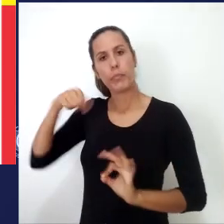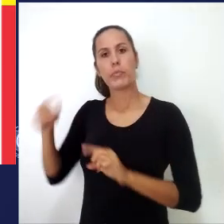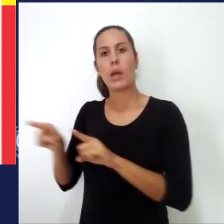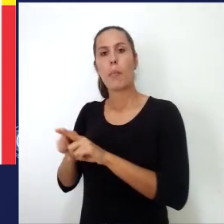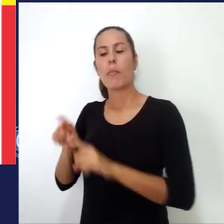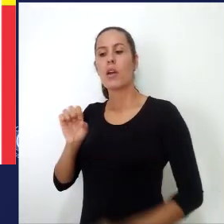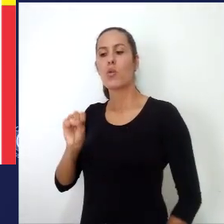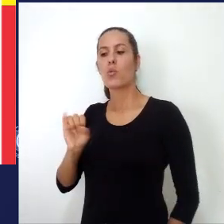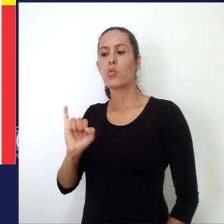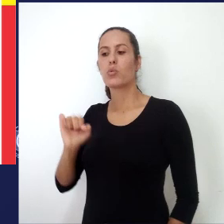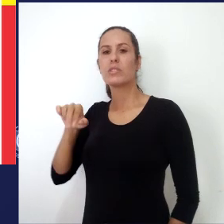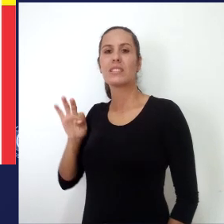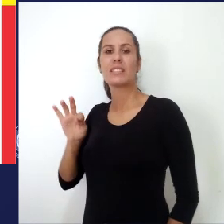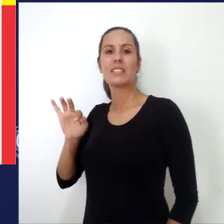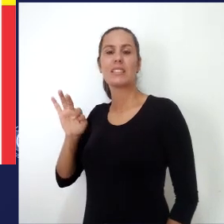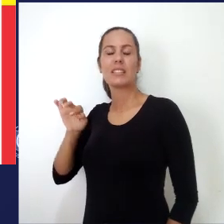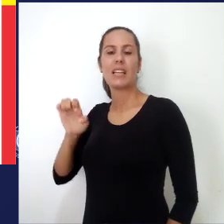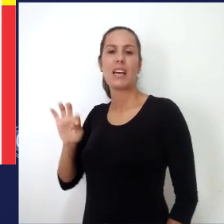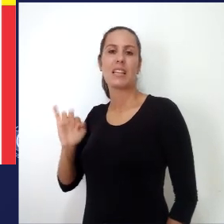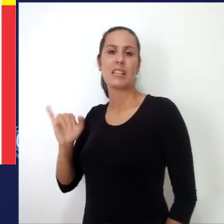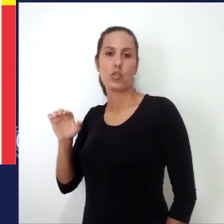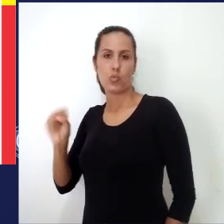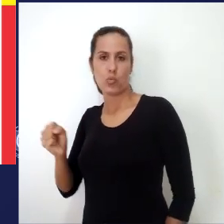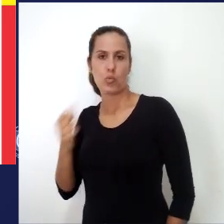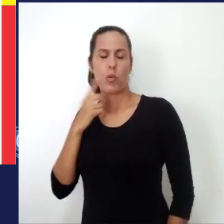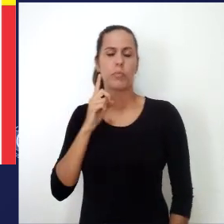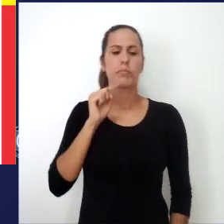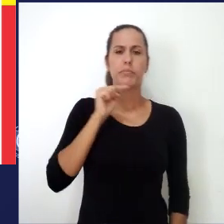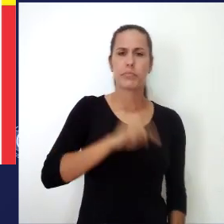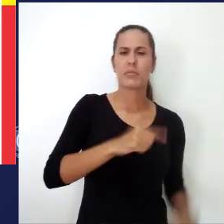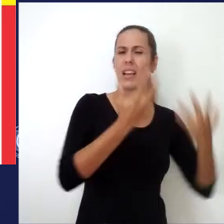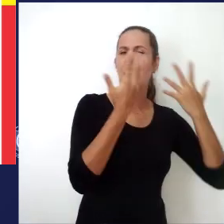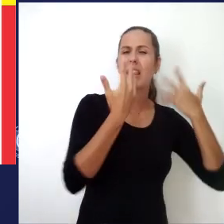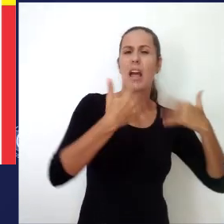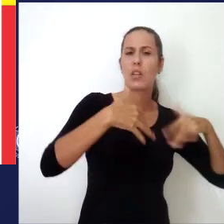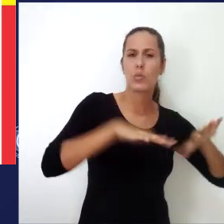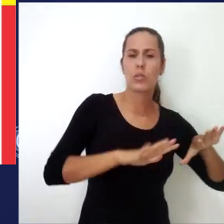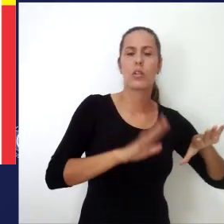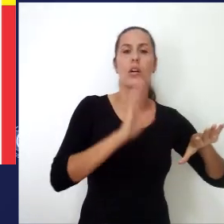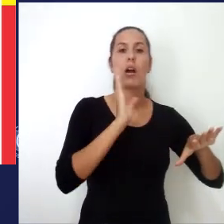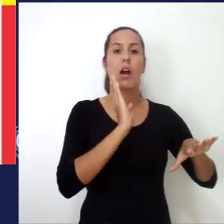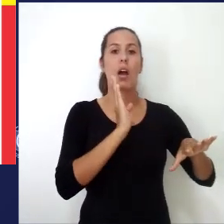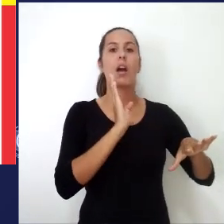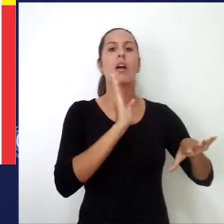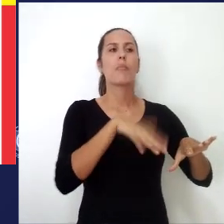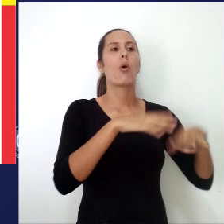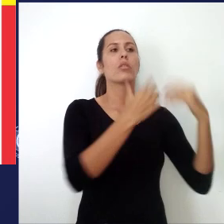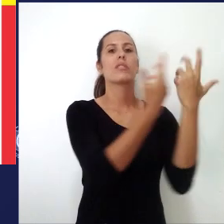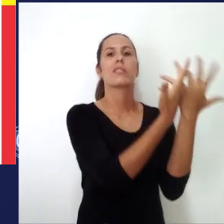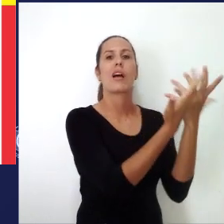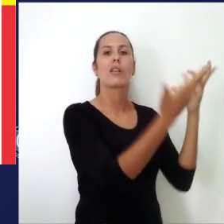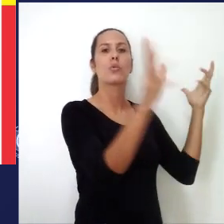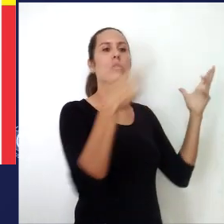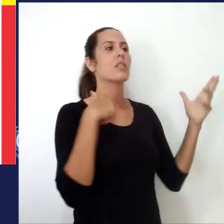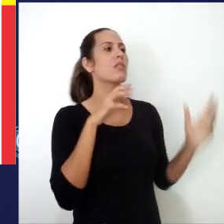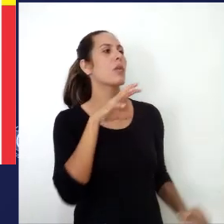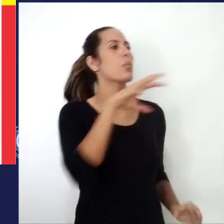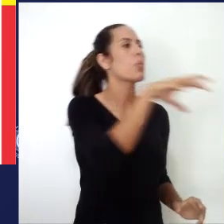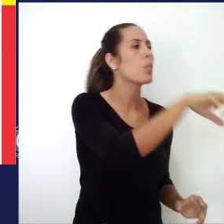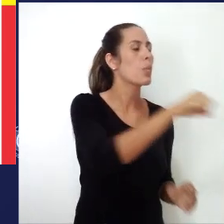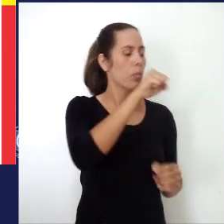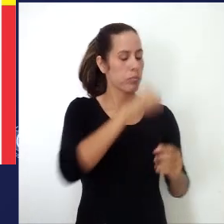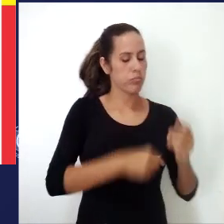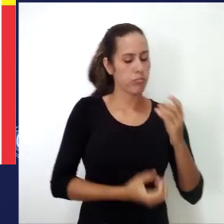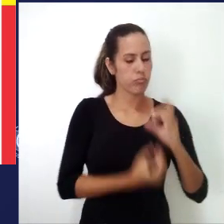são naturais são aqueles que vão poder ser usados como se existem na natureza. Já